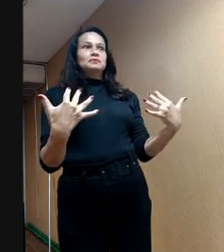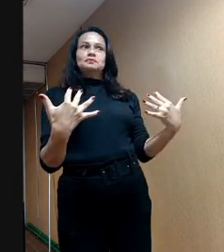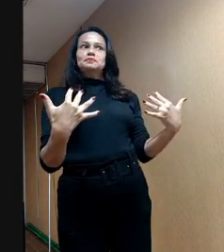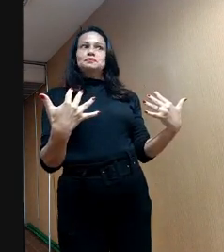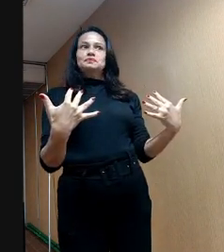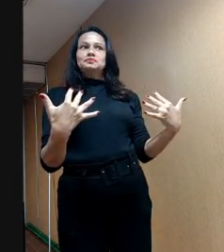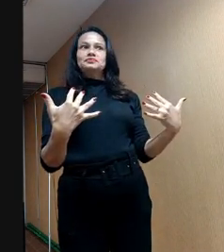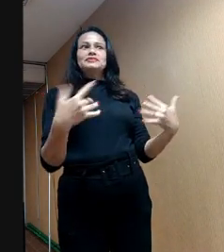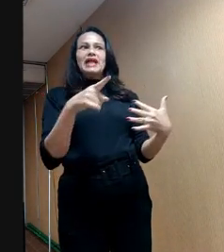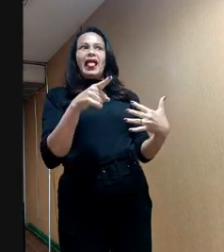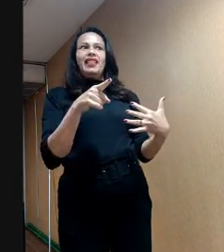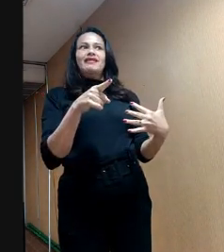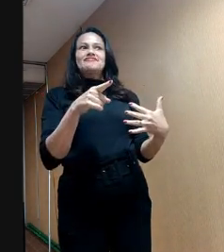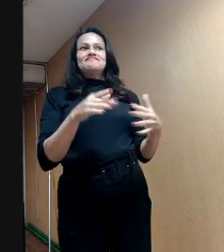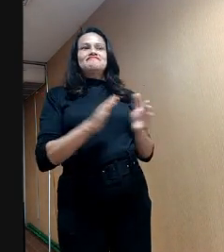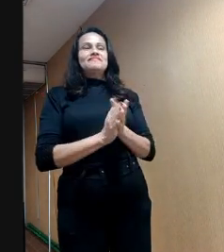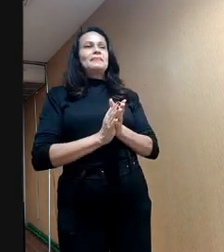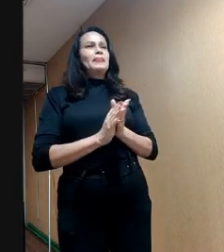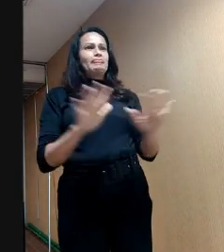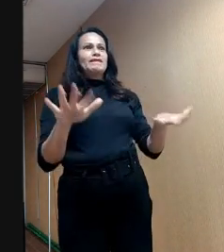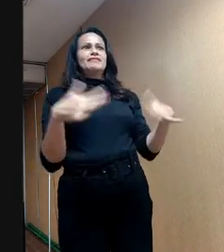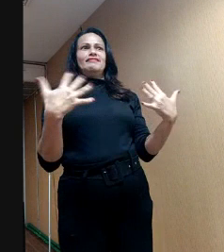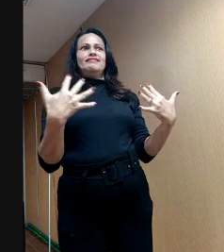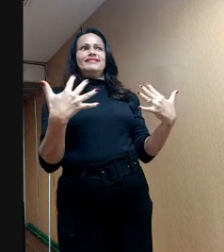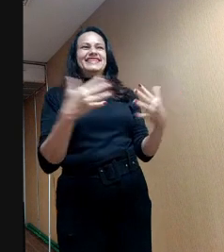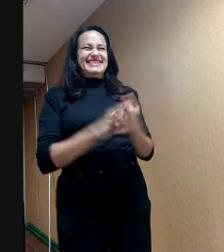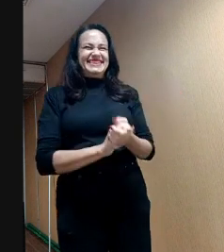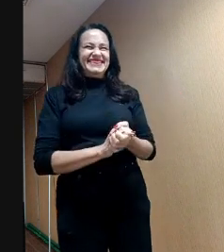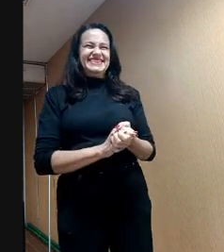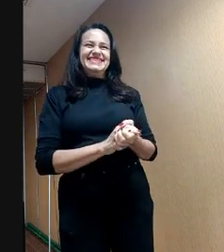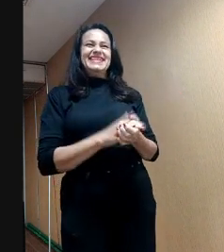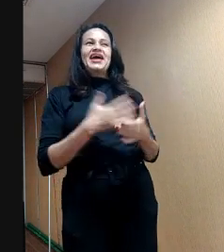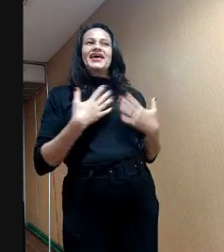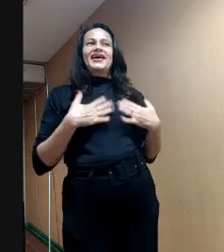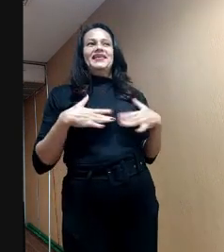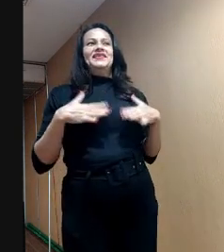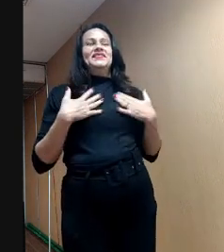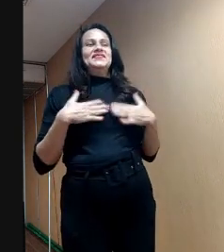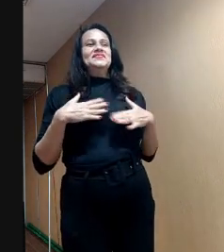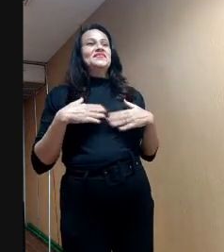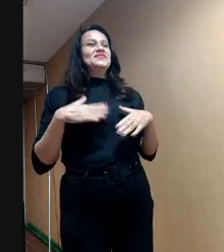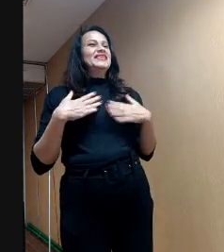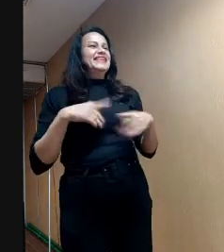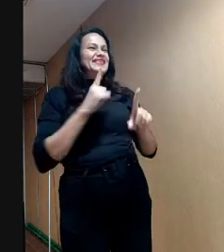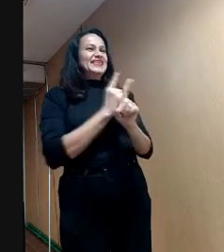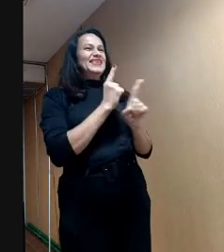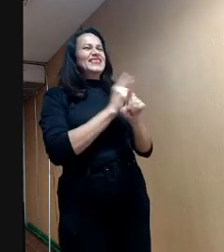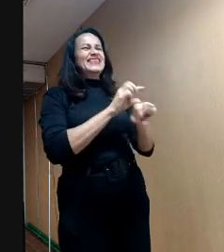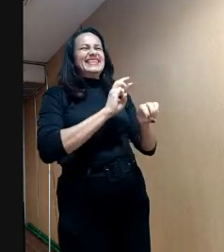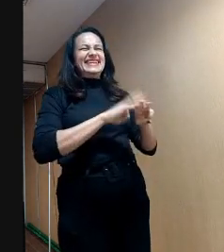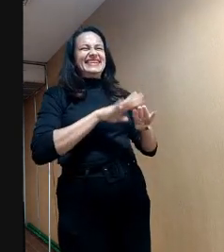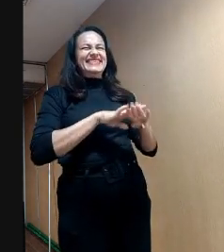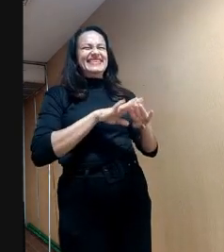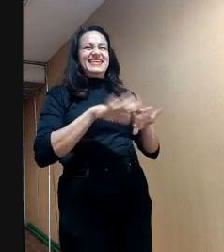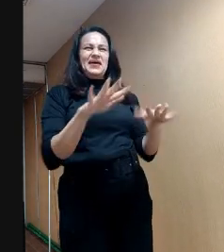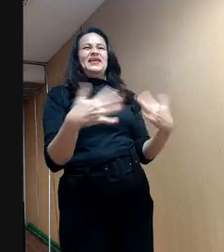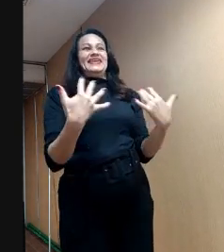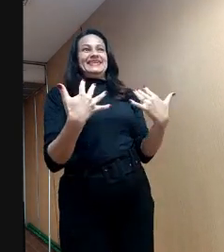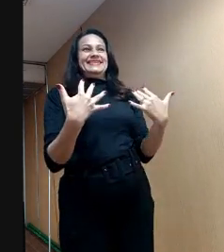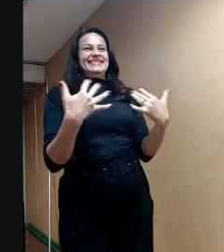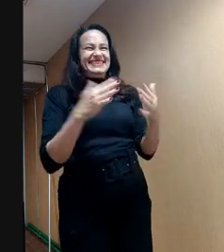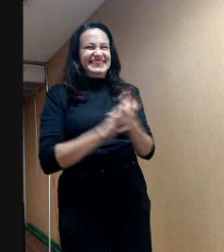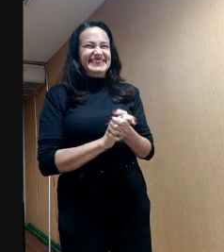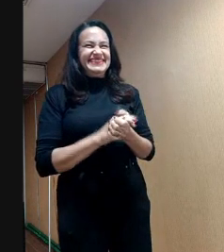Então, gente, eu declaro encerrado esta cerimônia de abertura do encontro de matemática do Instituto Federal de Pernambuco, do Campus